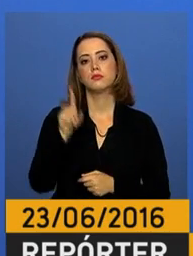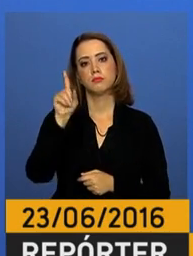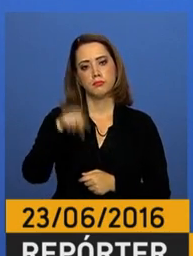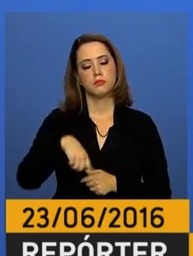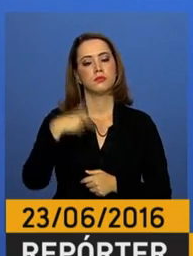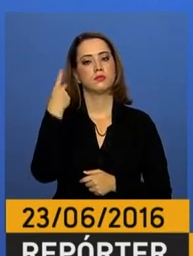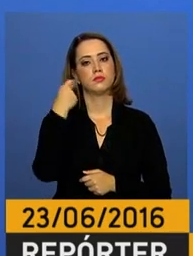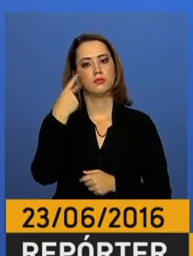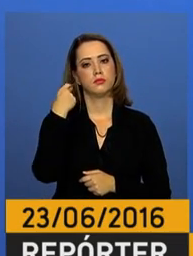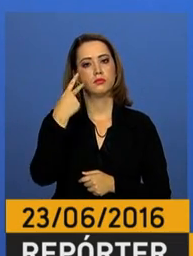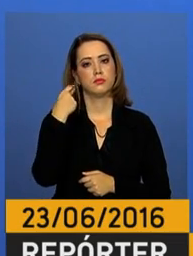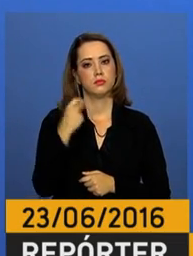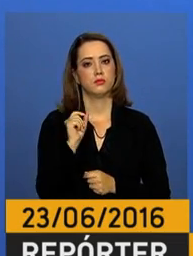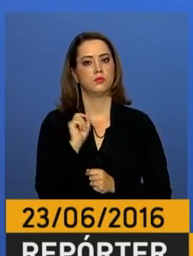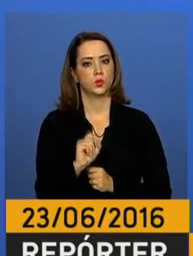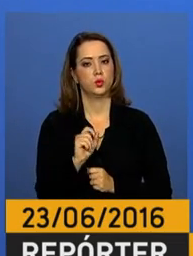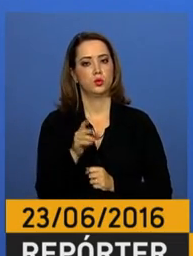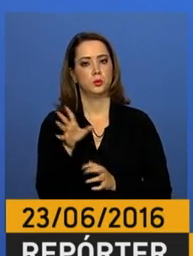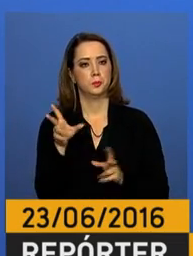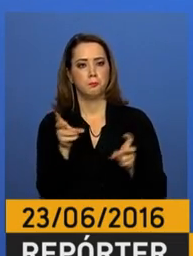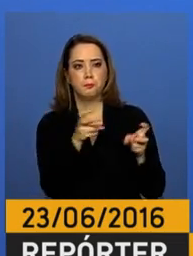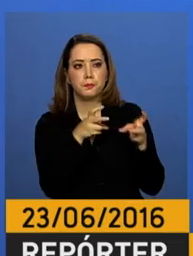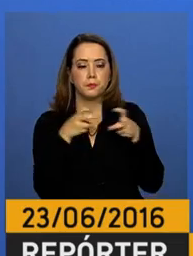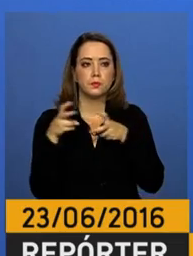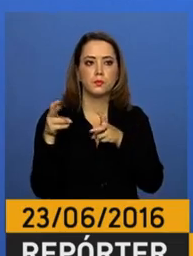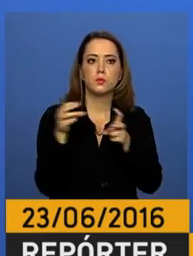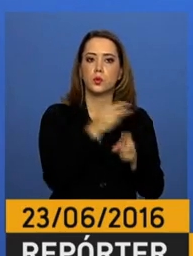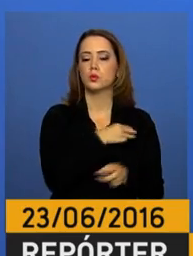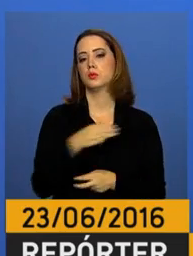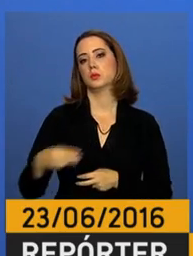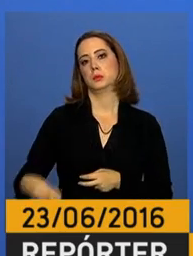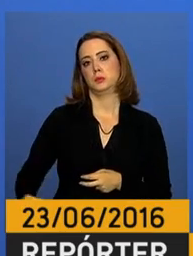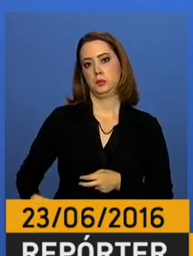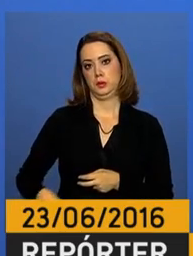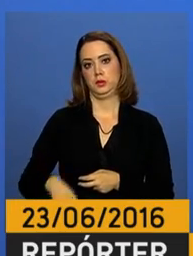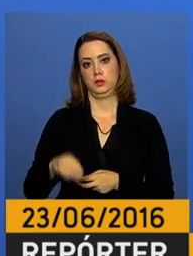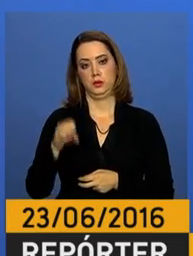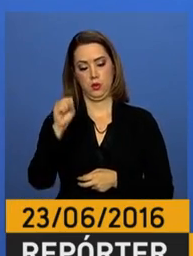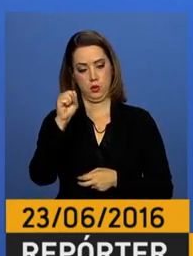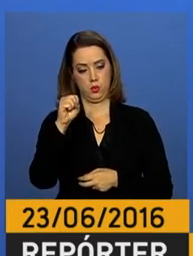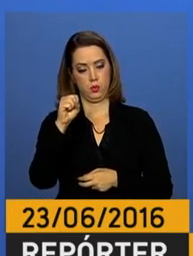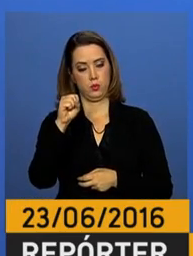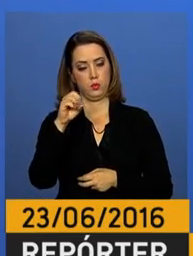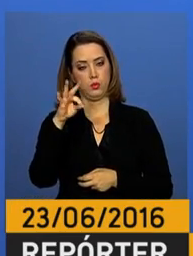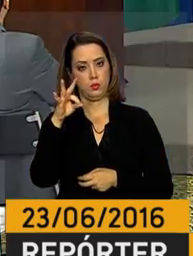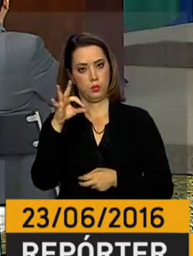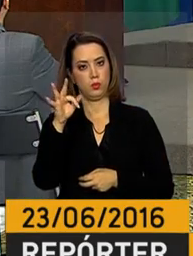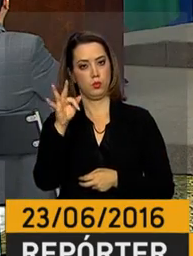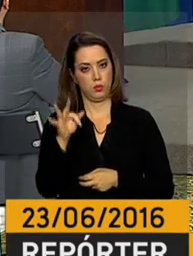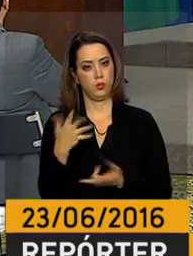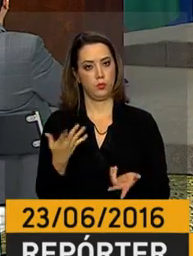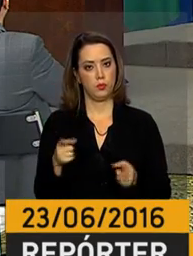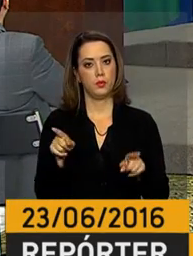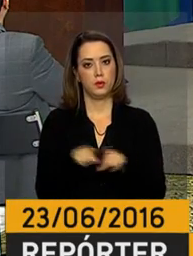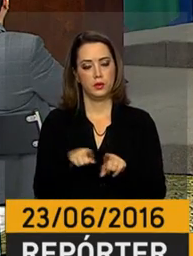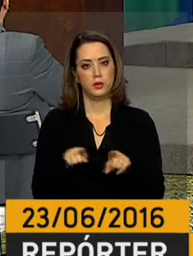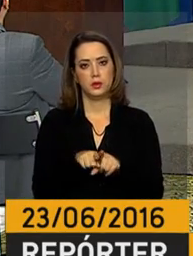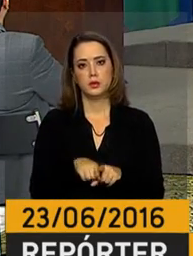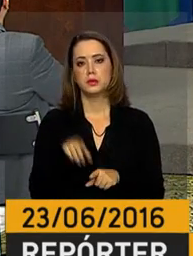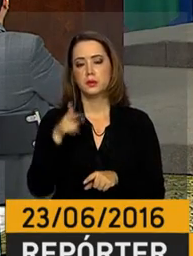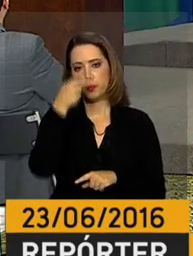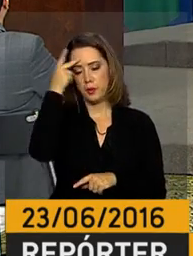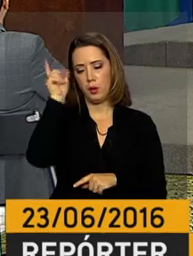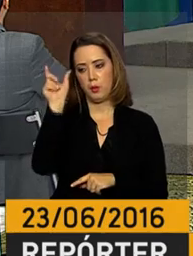atentos os eminentes ministros do Supremo Tribunal Federal e o também o o o autor a quem se foi